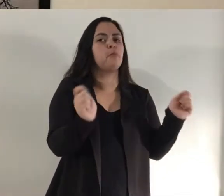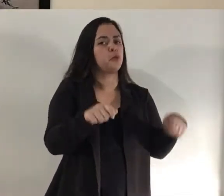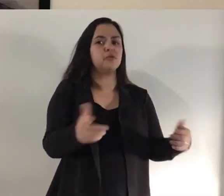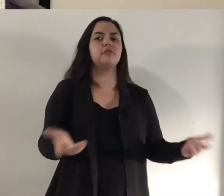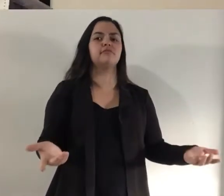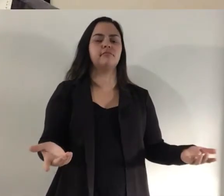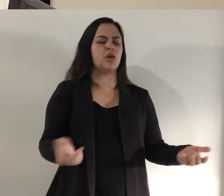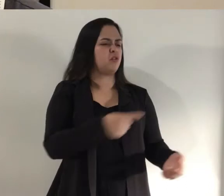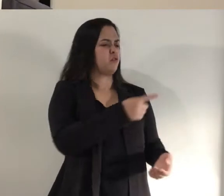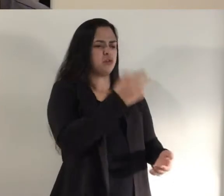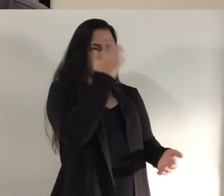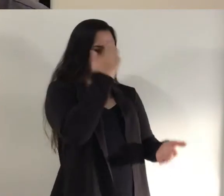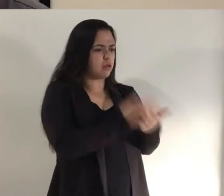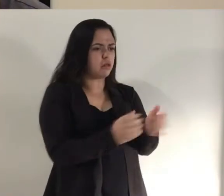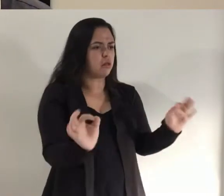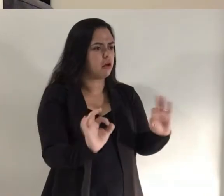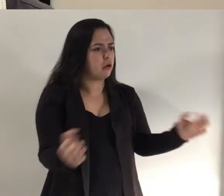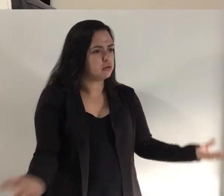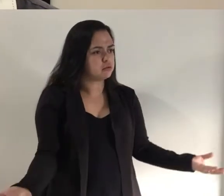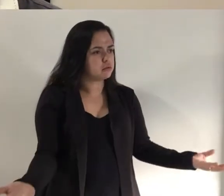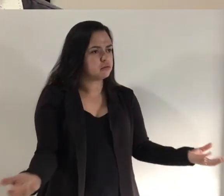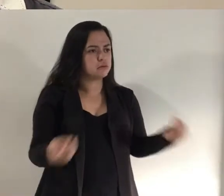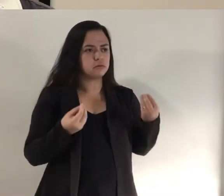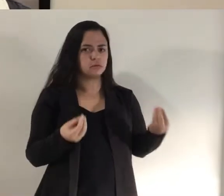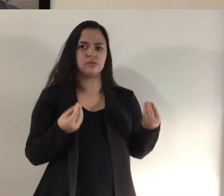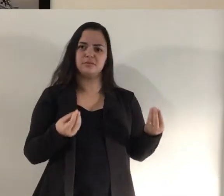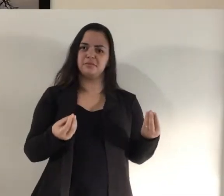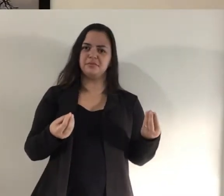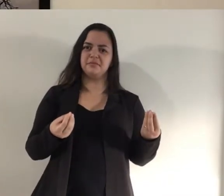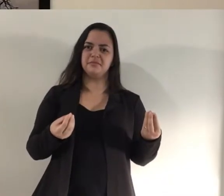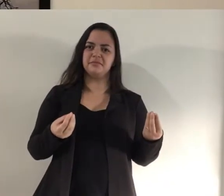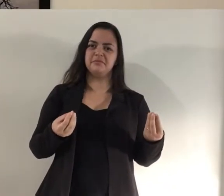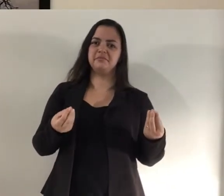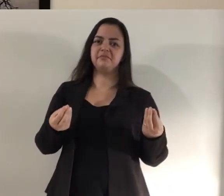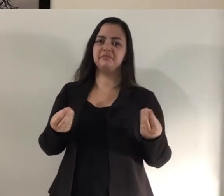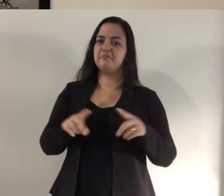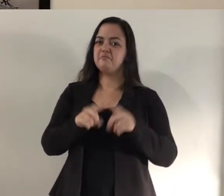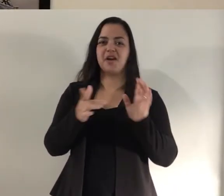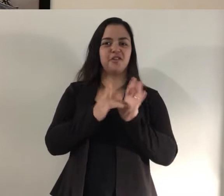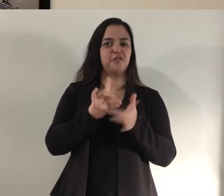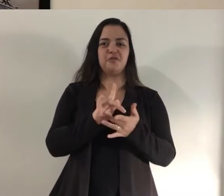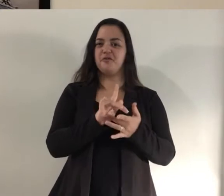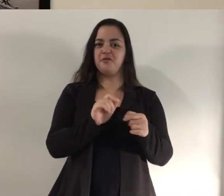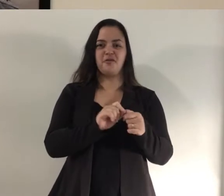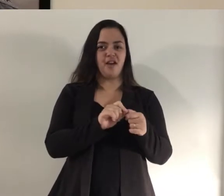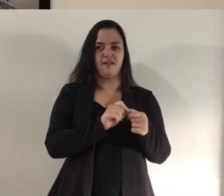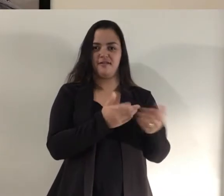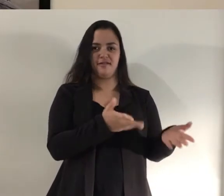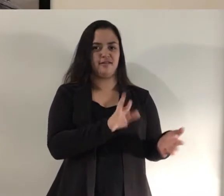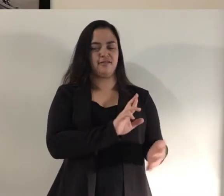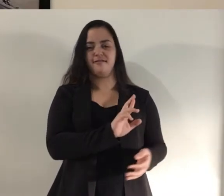vocês não acreditaram? Não, mas ele não fez isso. Ele nos